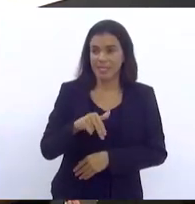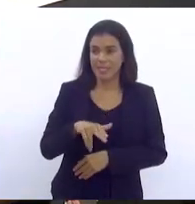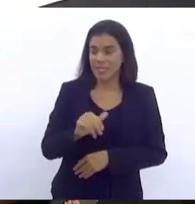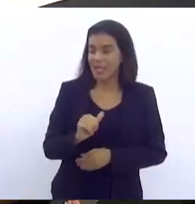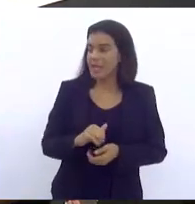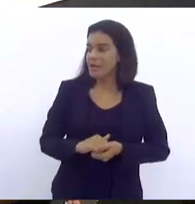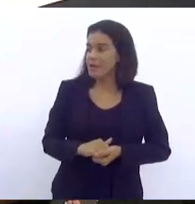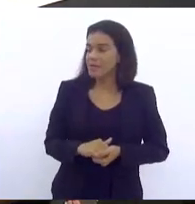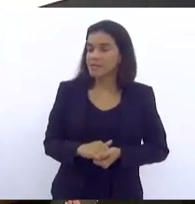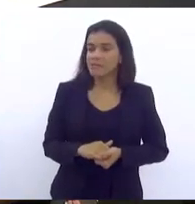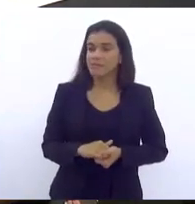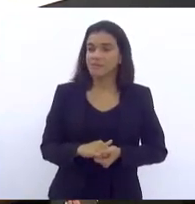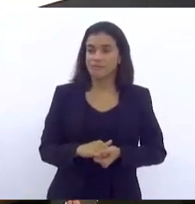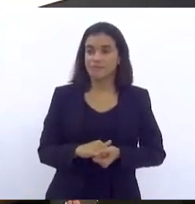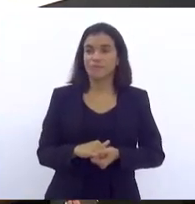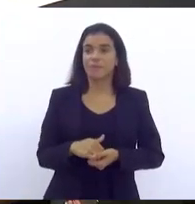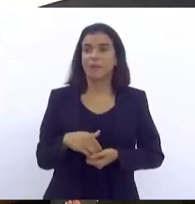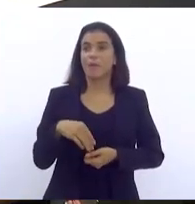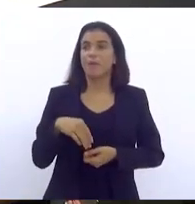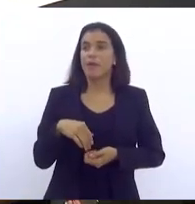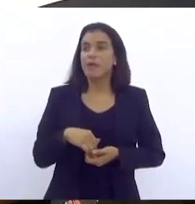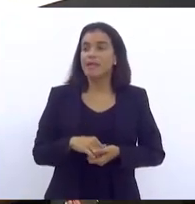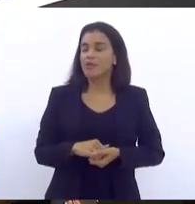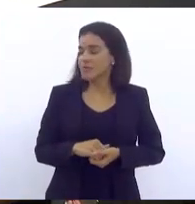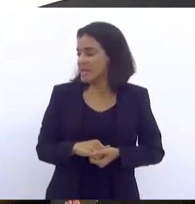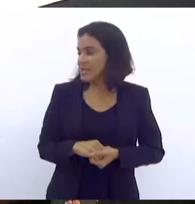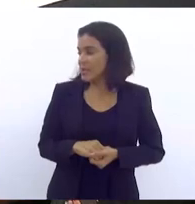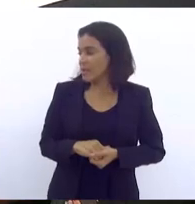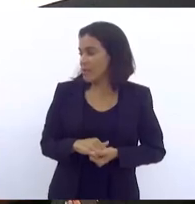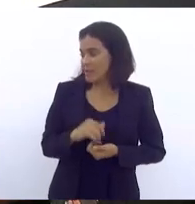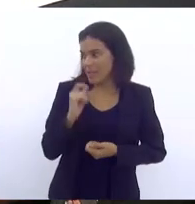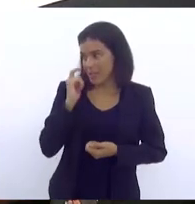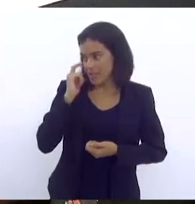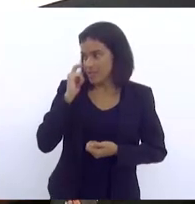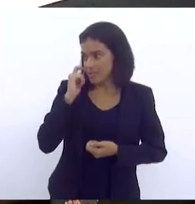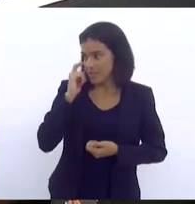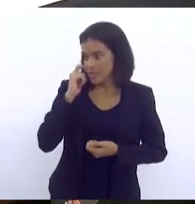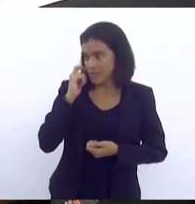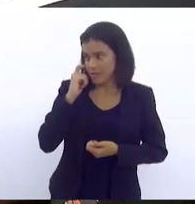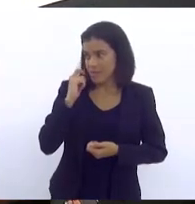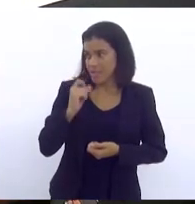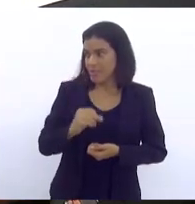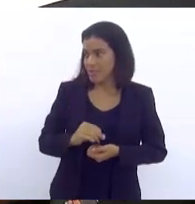próxima oradora como enunciado Maria do Socorro da associação de moradores da